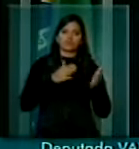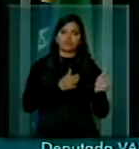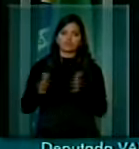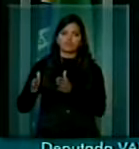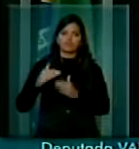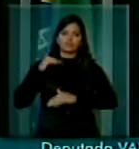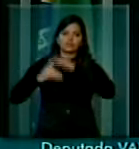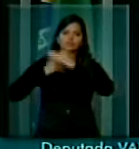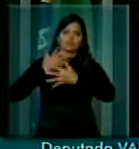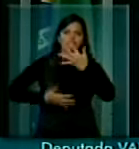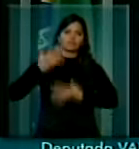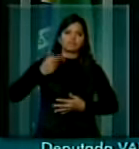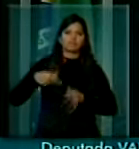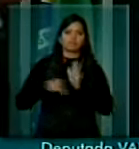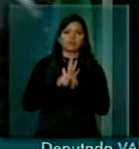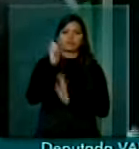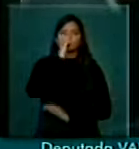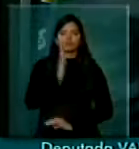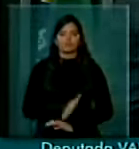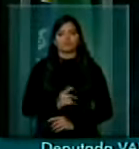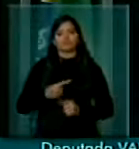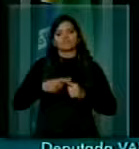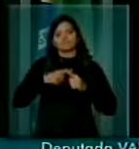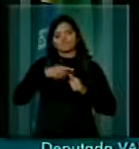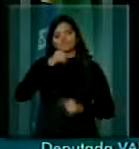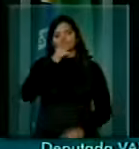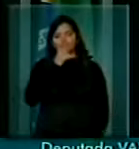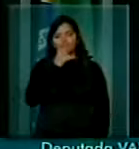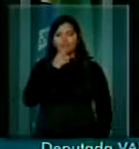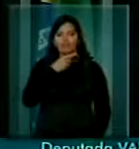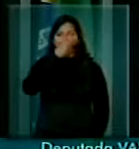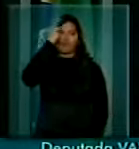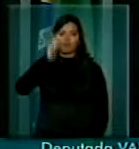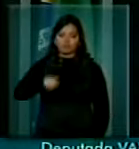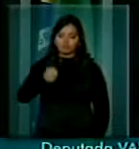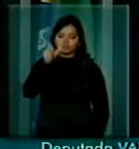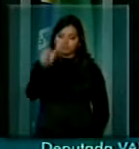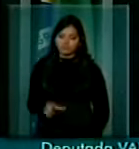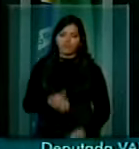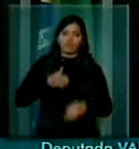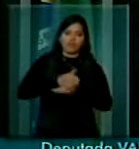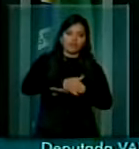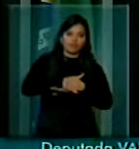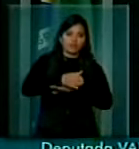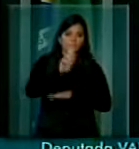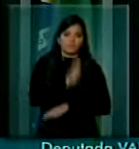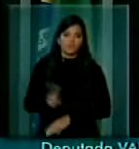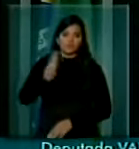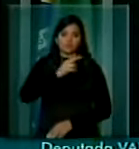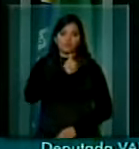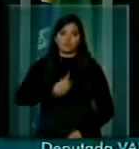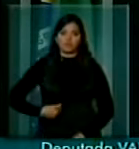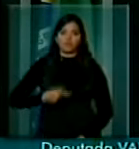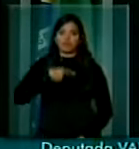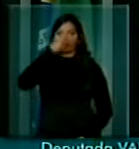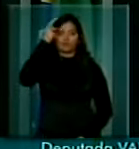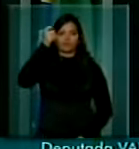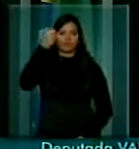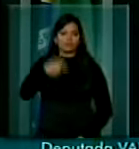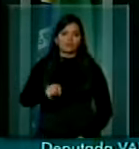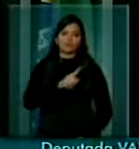de desenvolvimento. Porque, infelizmente, quem entra numa universidade pública é quem não precisa